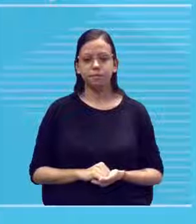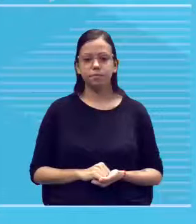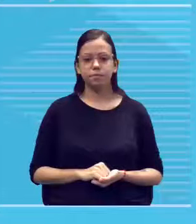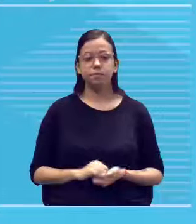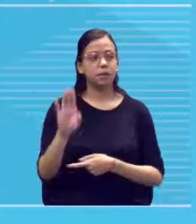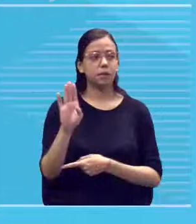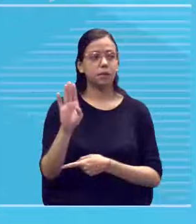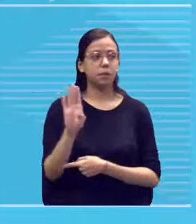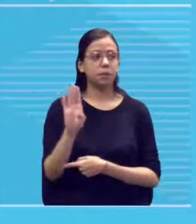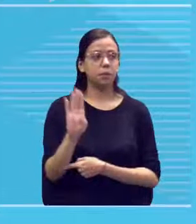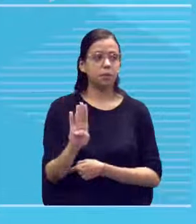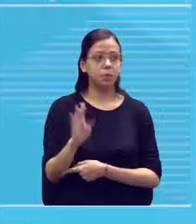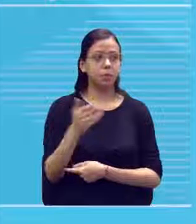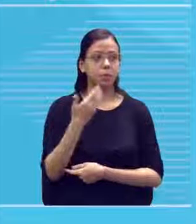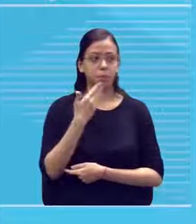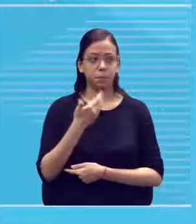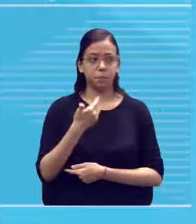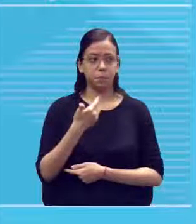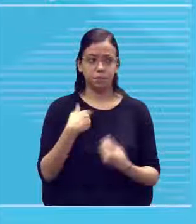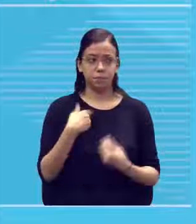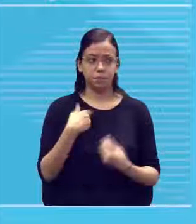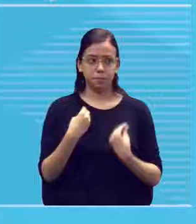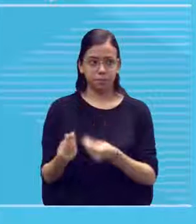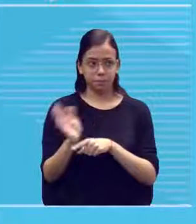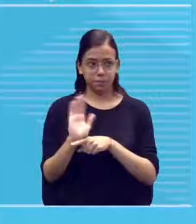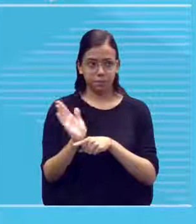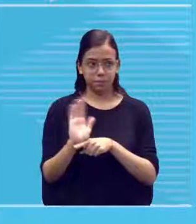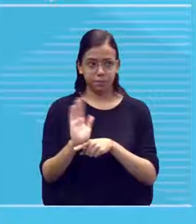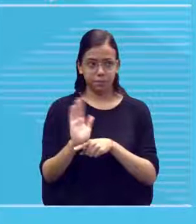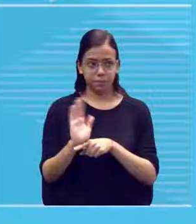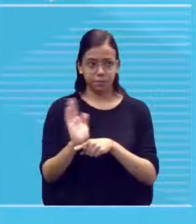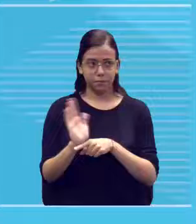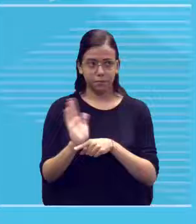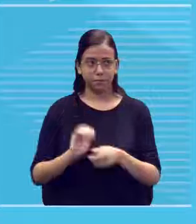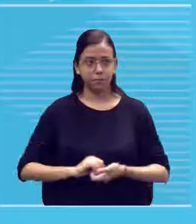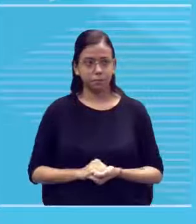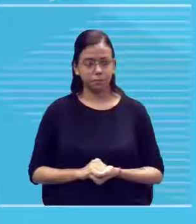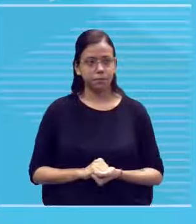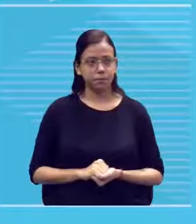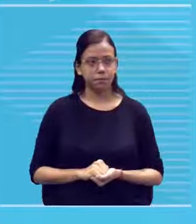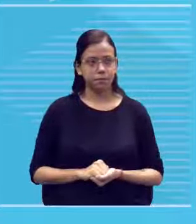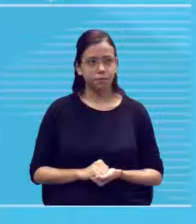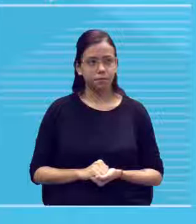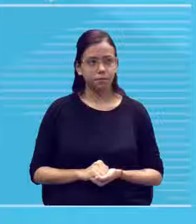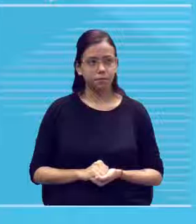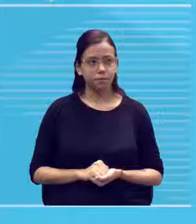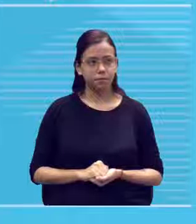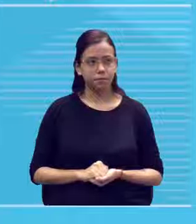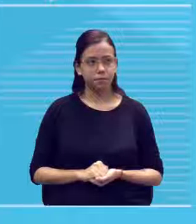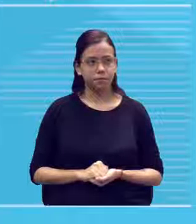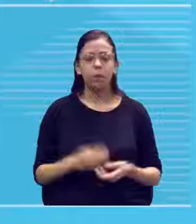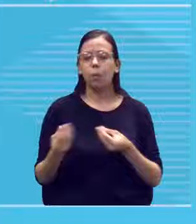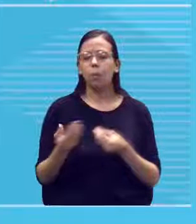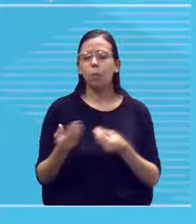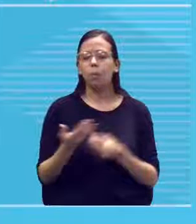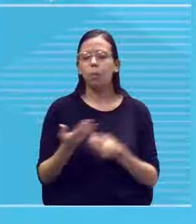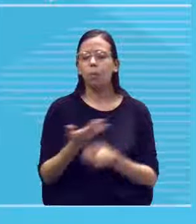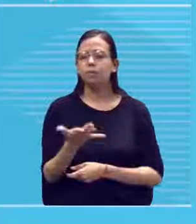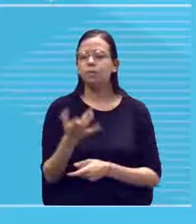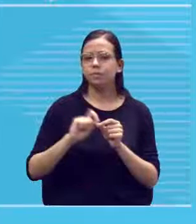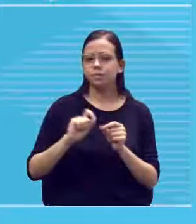pedindo que eu devolver se o filme vamos Vamos ajeitar aqui né com vocês